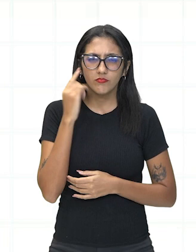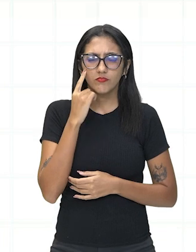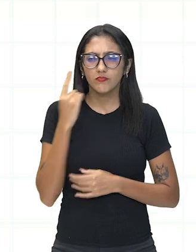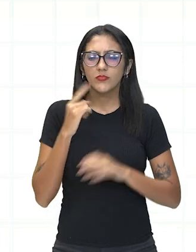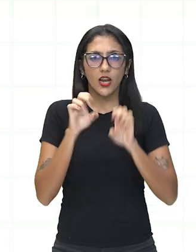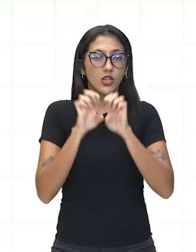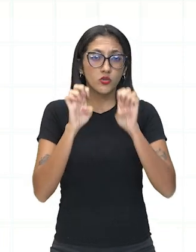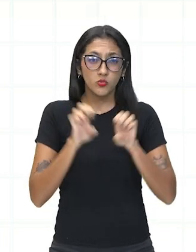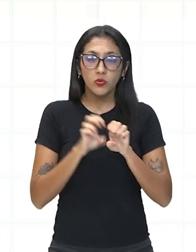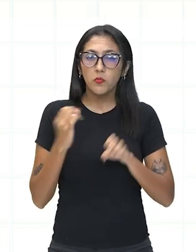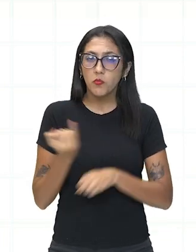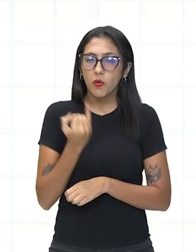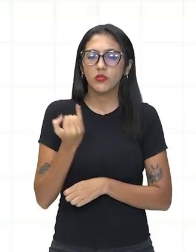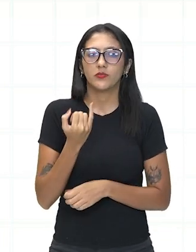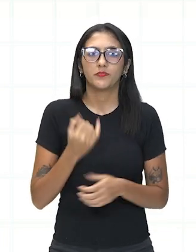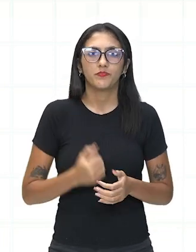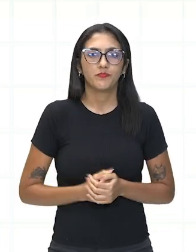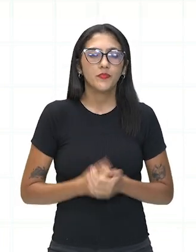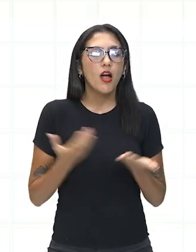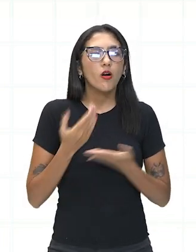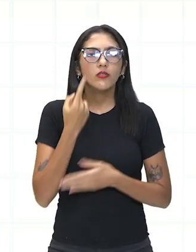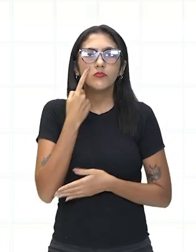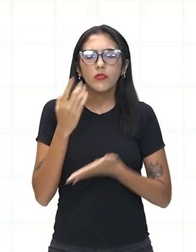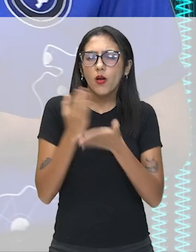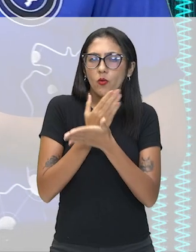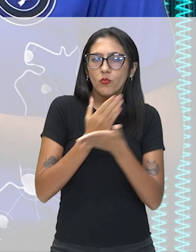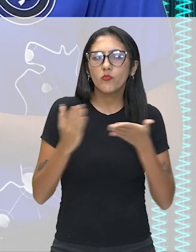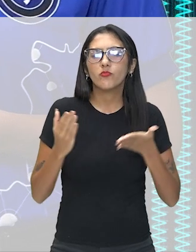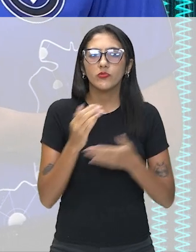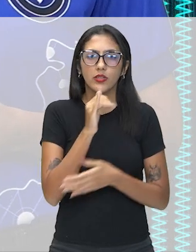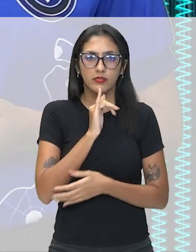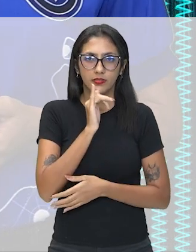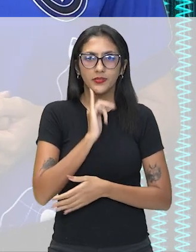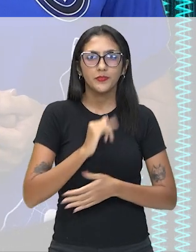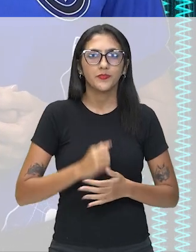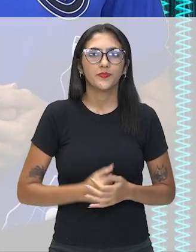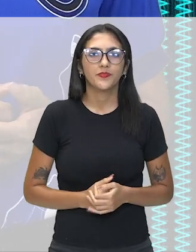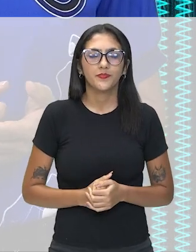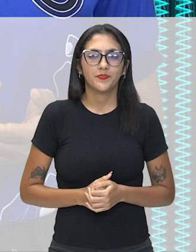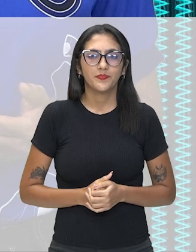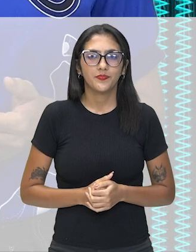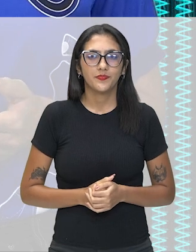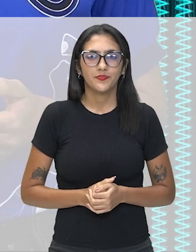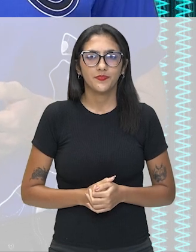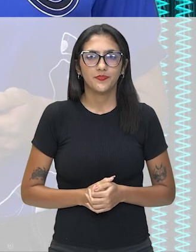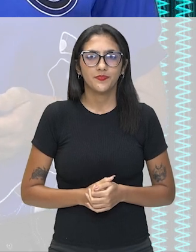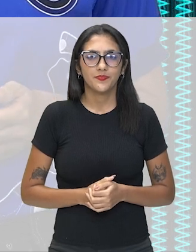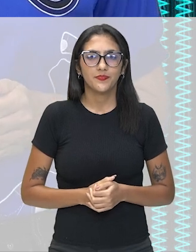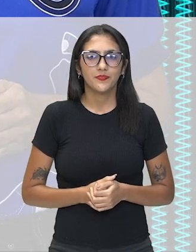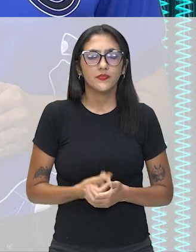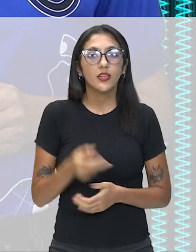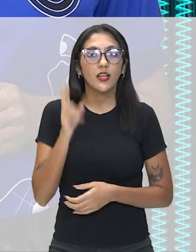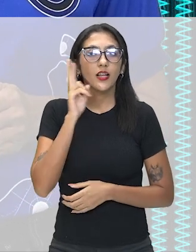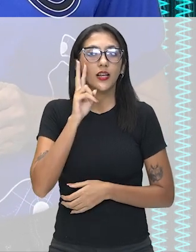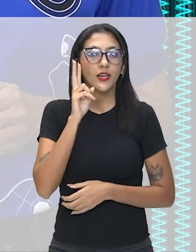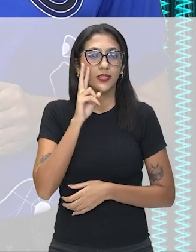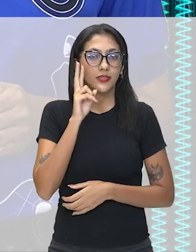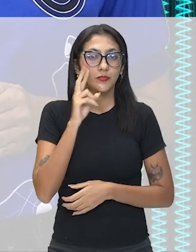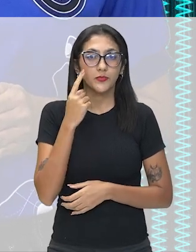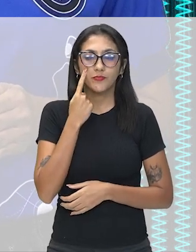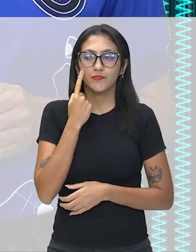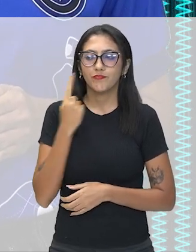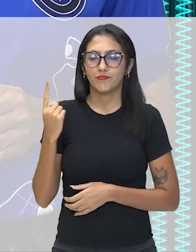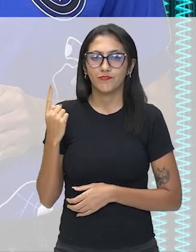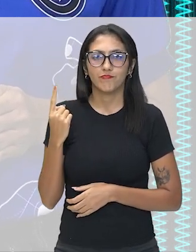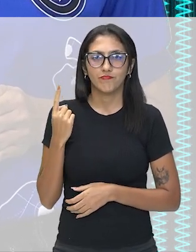can, ok? Vamos ver alguns exemplos aqui junto comigo. Então, lembrando, não é? Que aqui nós temos a